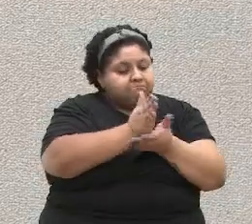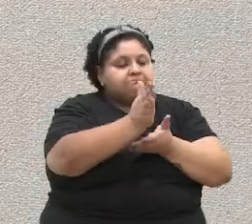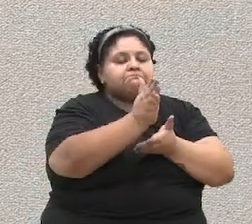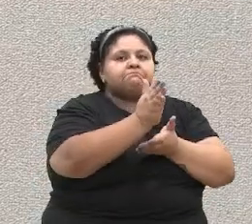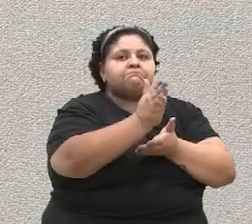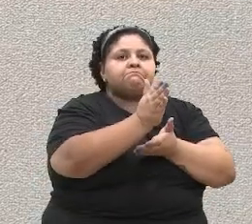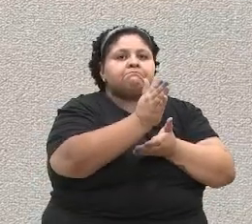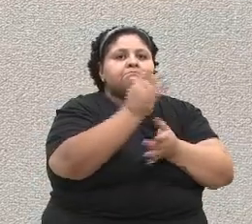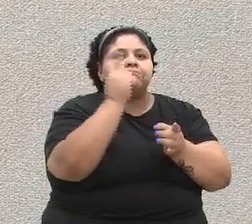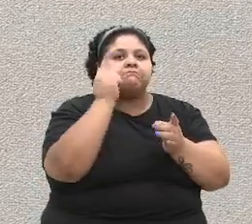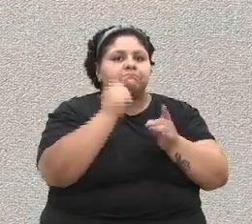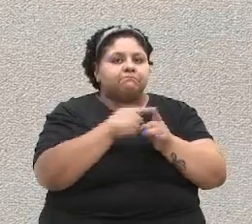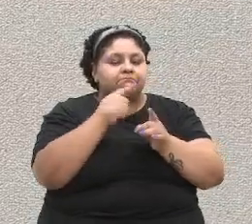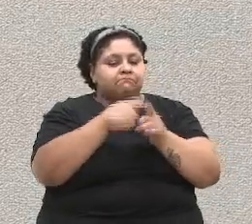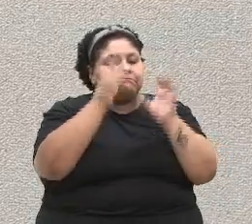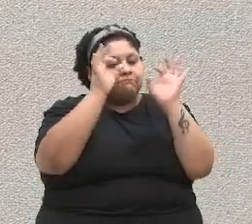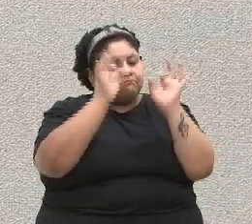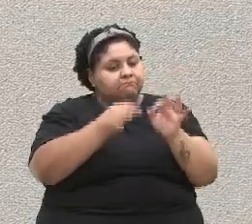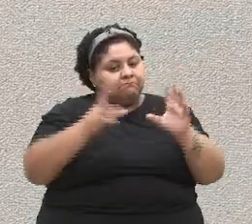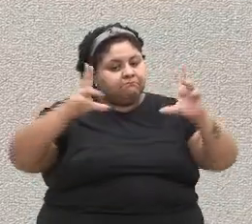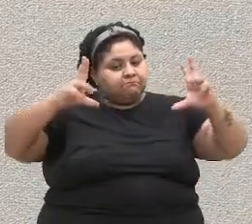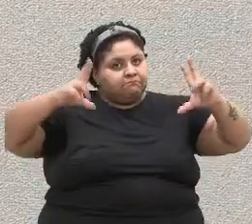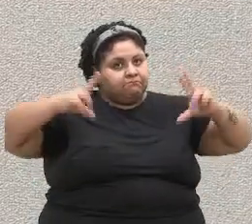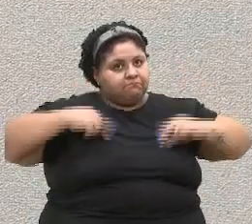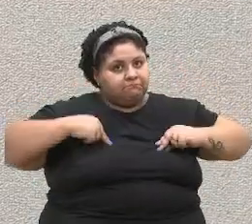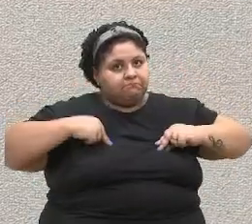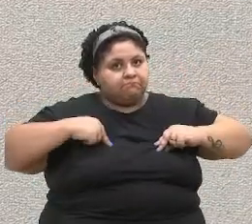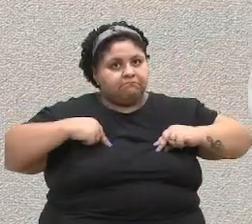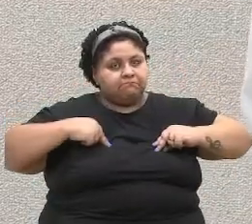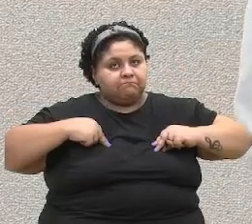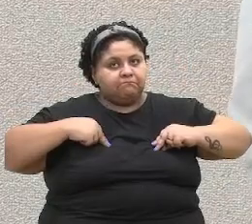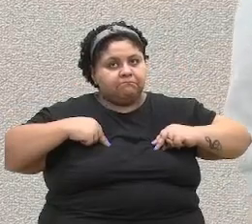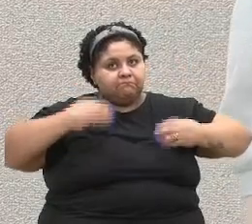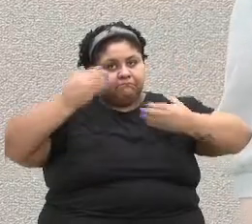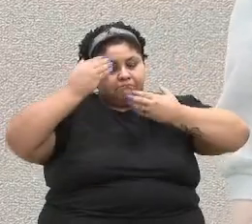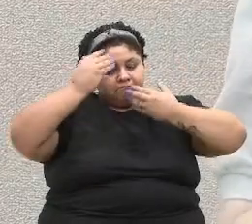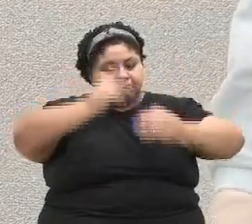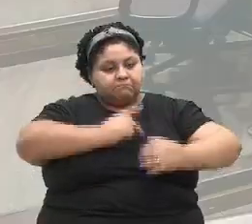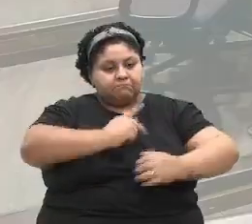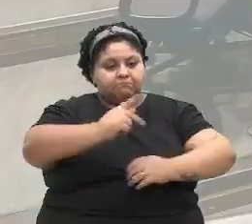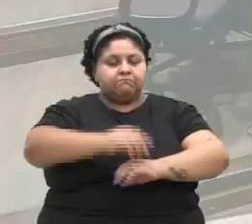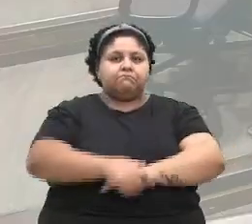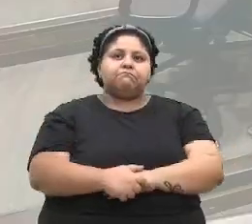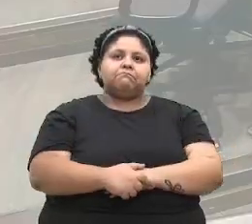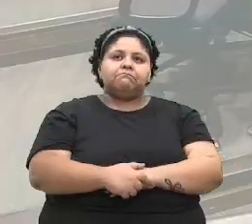porque é justo e merecido. Muito obrigado, presidente.